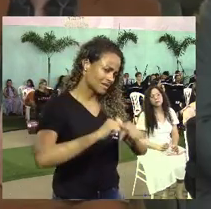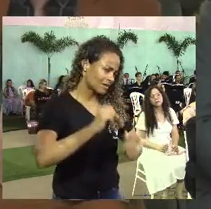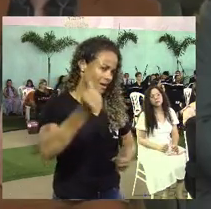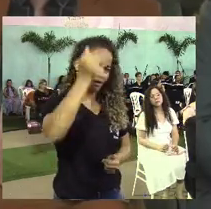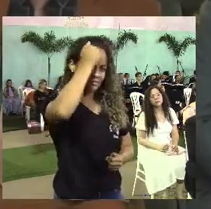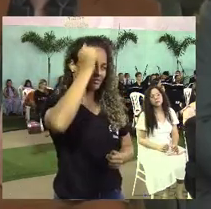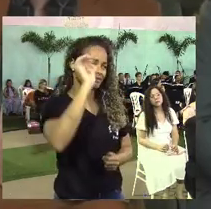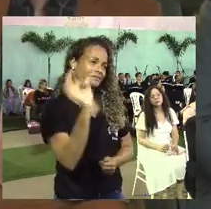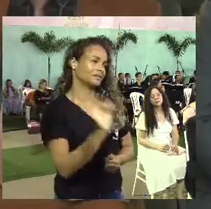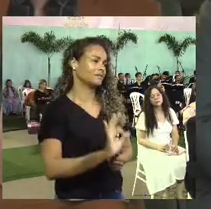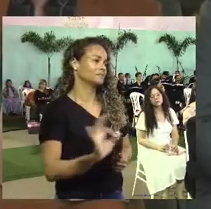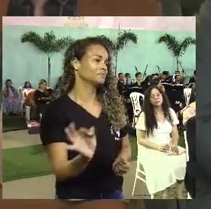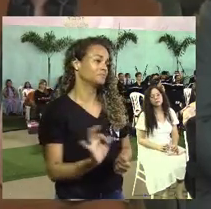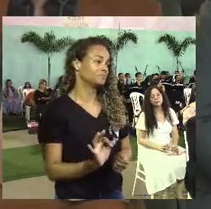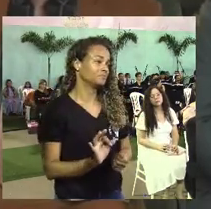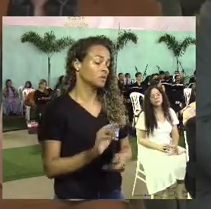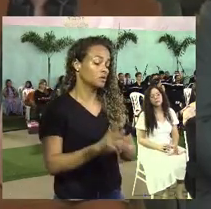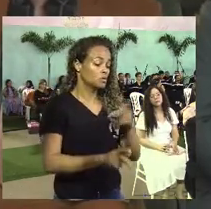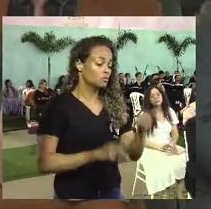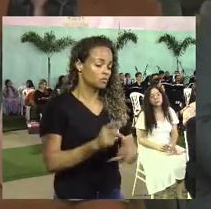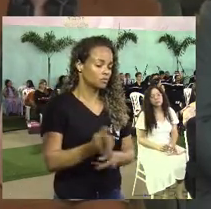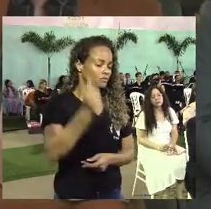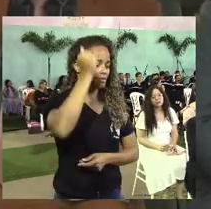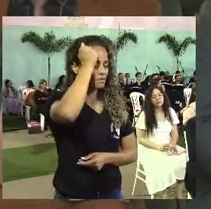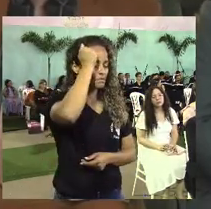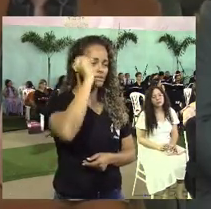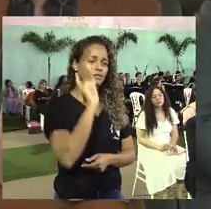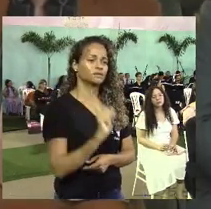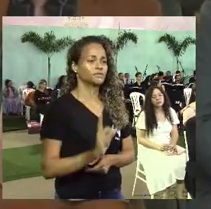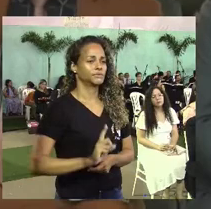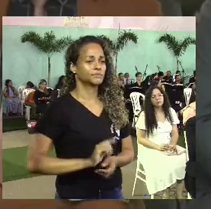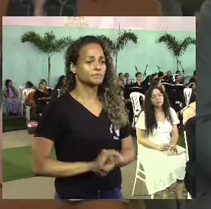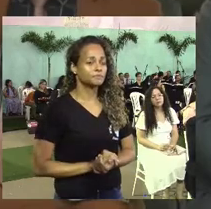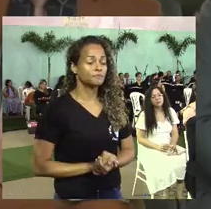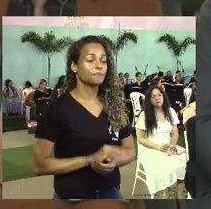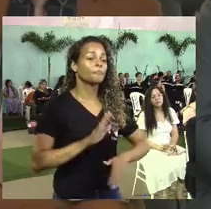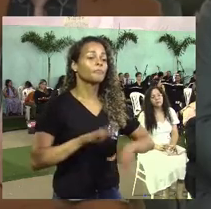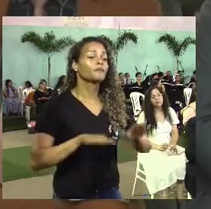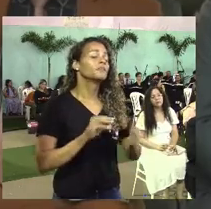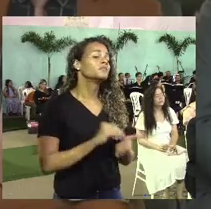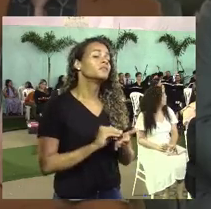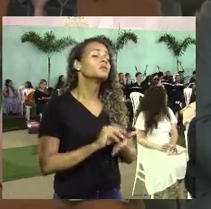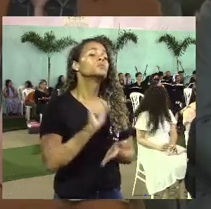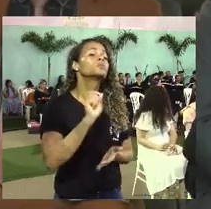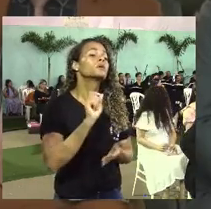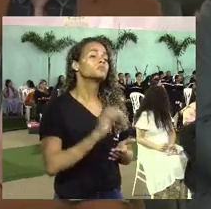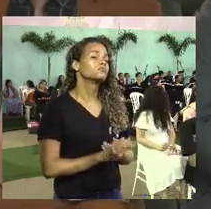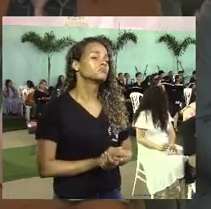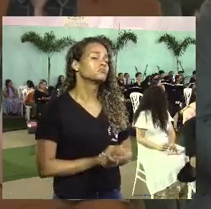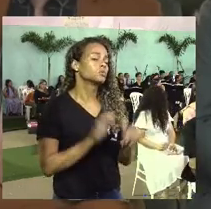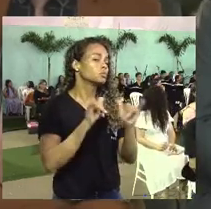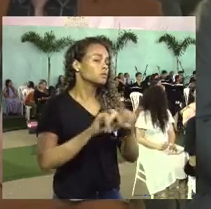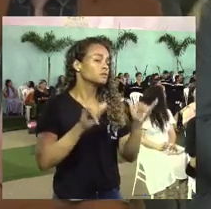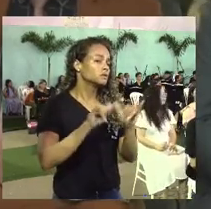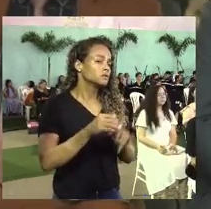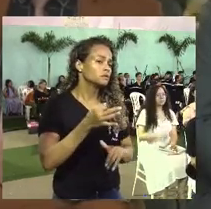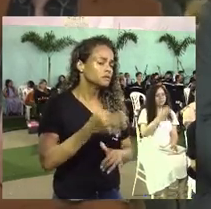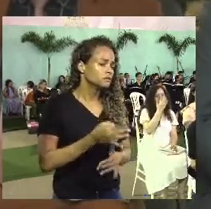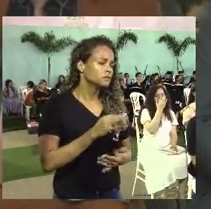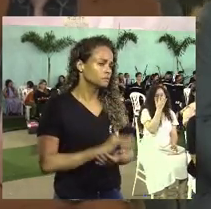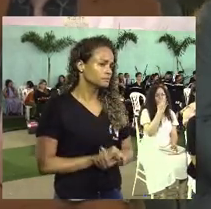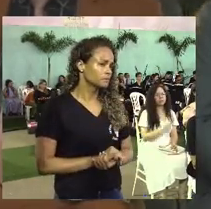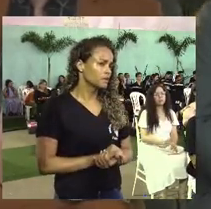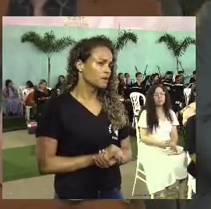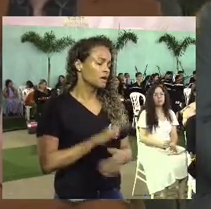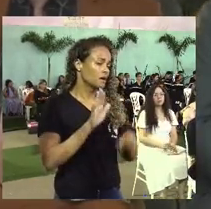arrepende povos que eles não se arrependem às vezes por falta de mensagem e às